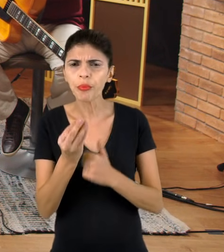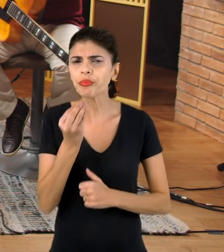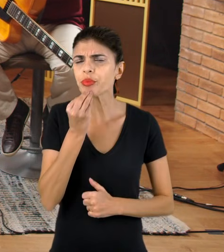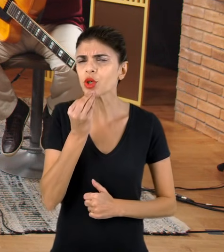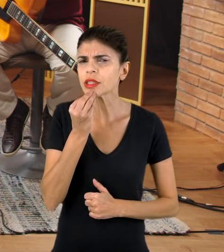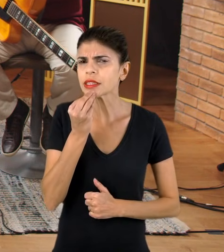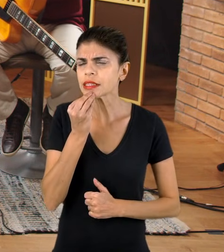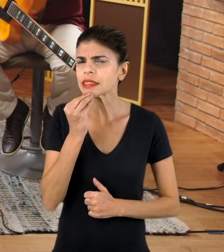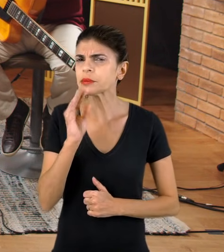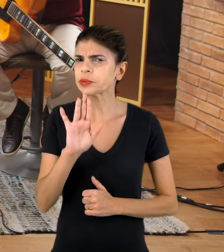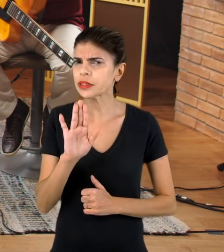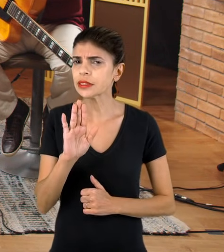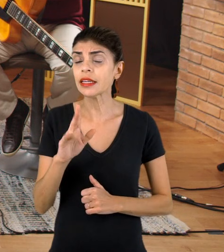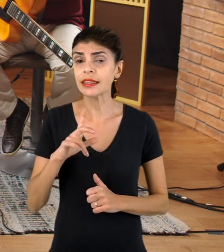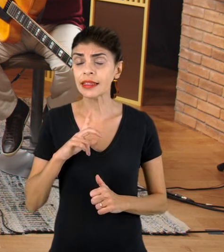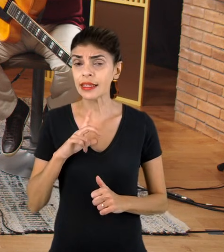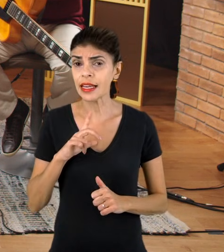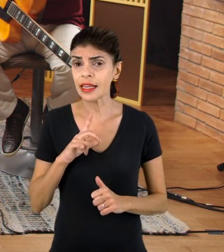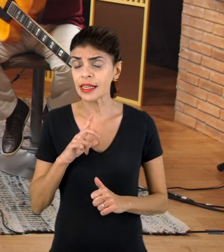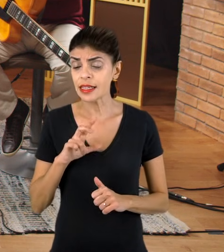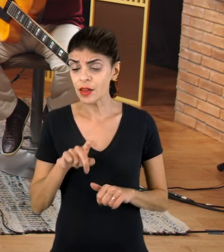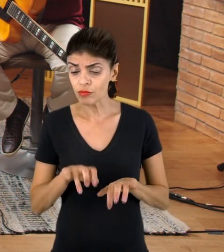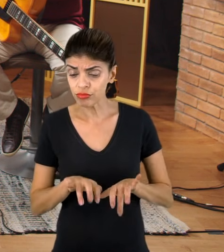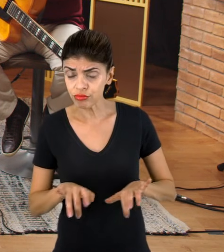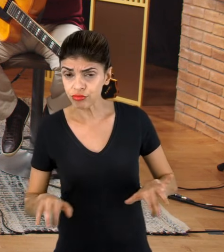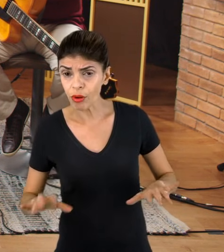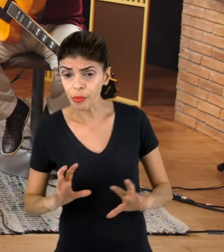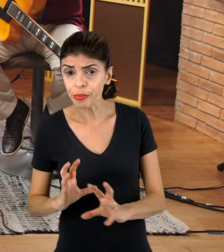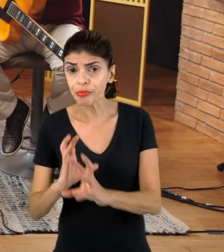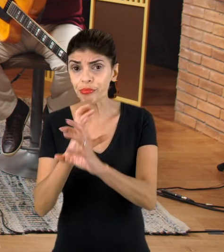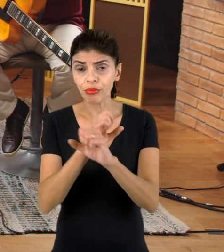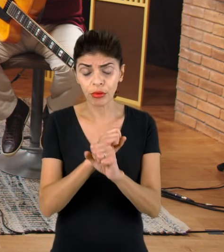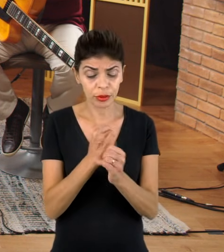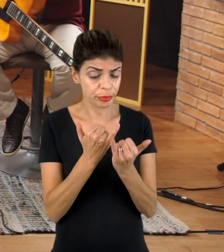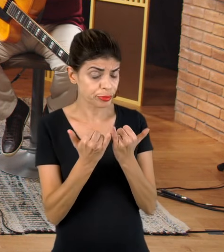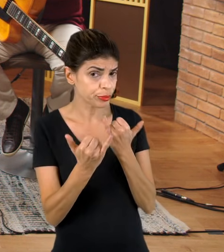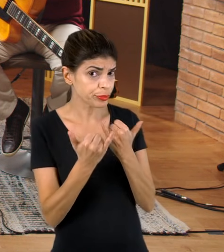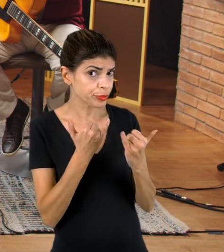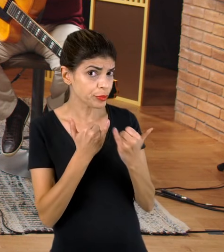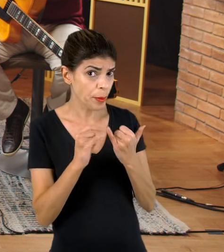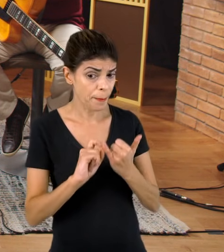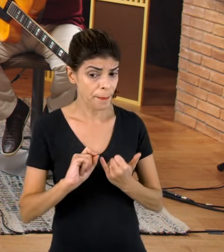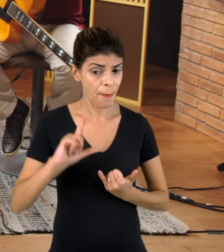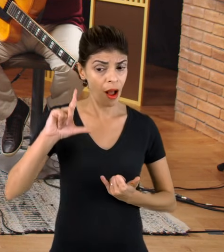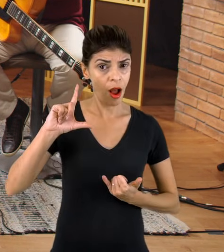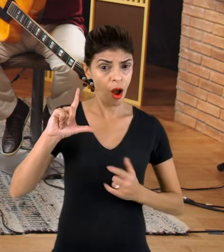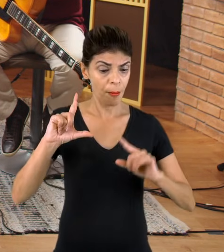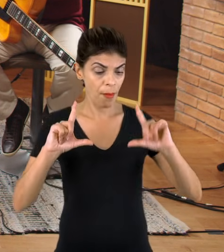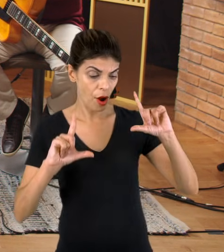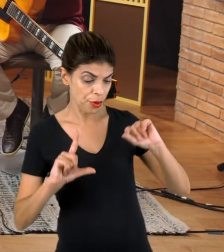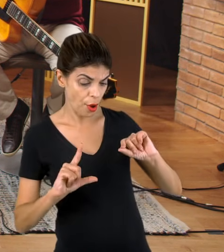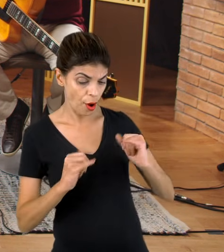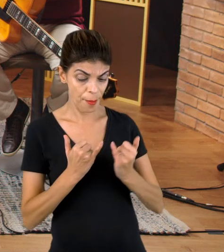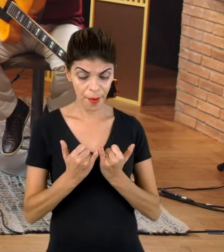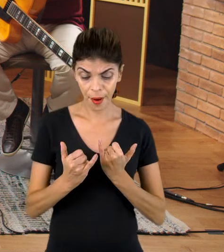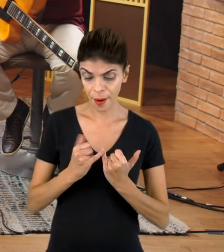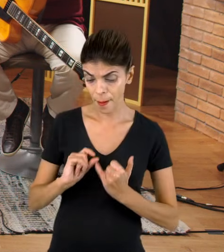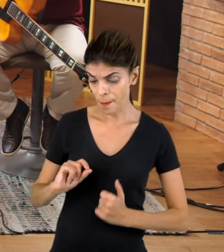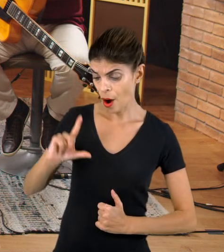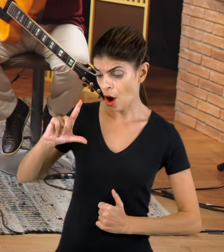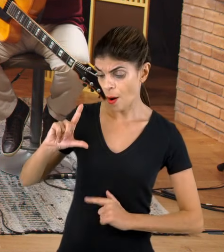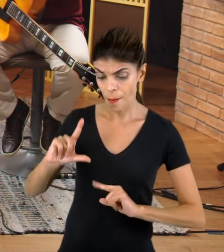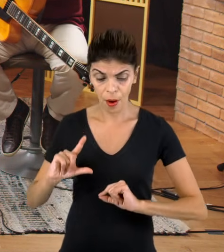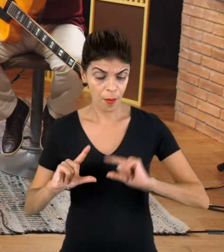possibilidades desse instrumento de 88 teclas pode te dar, né? Quartas aumentadas e quartas, terças maiores e quartas, terças menores e